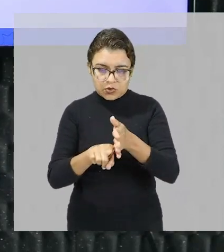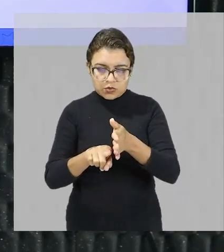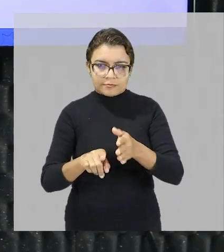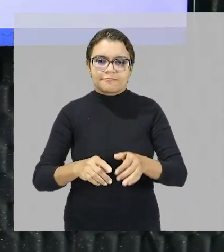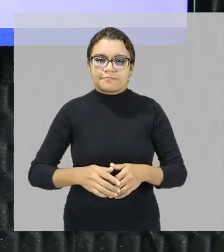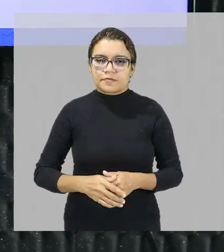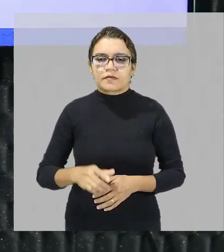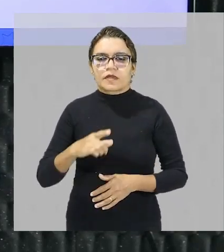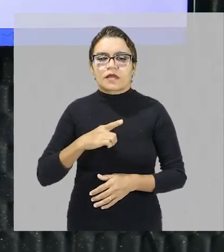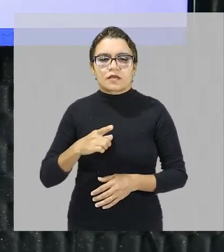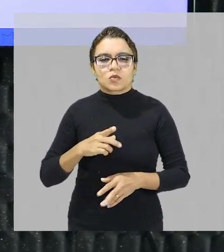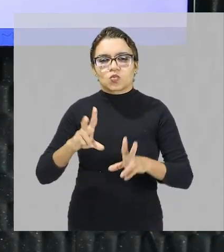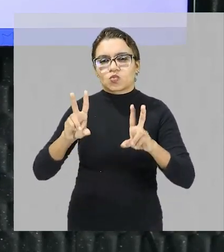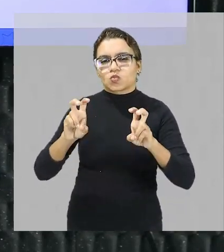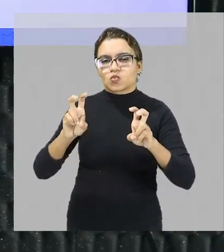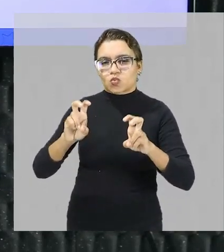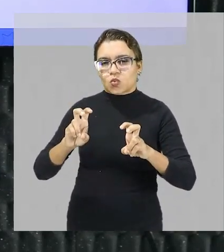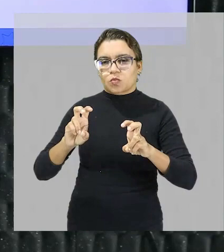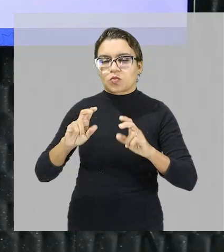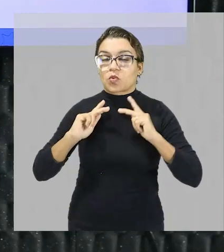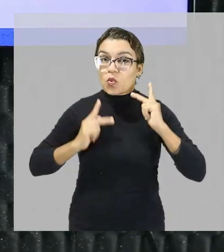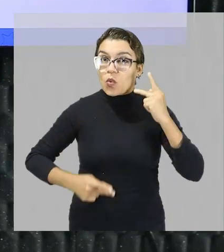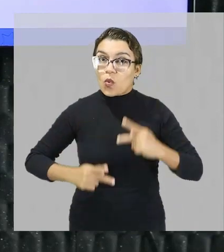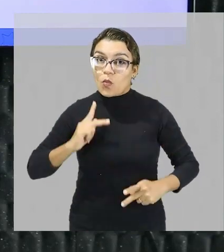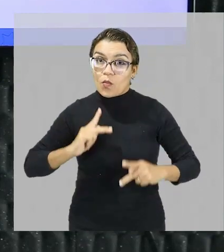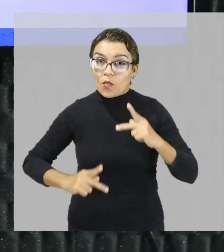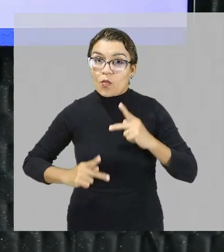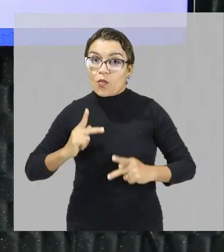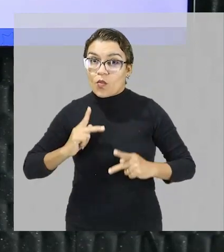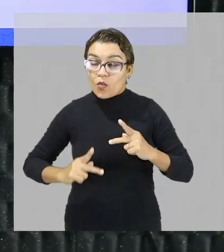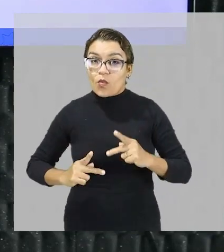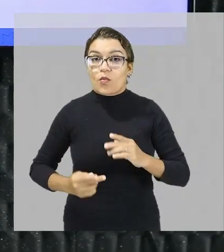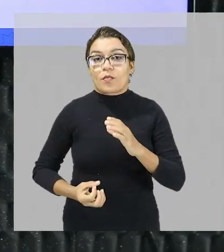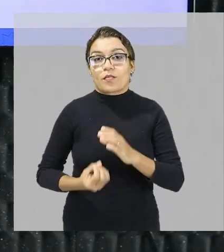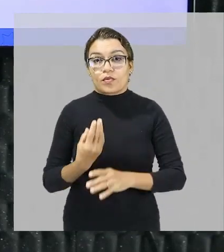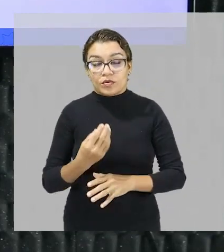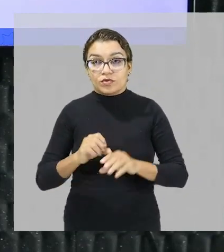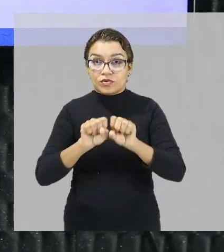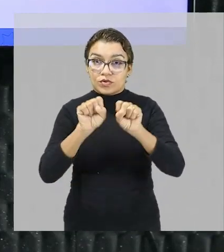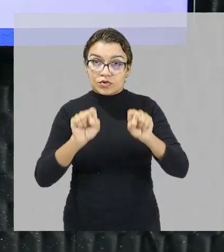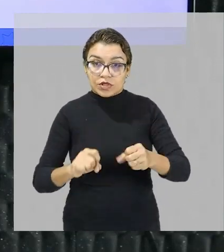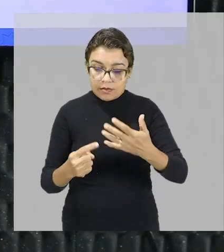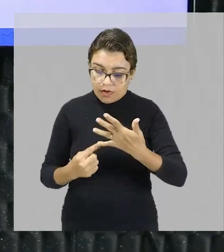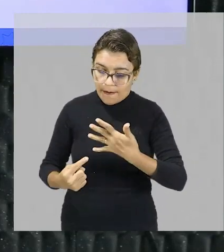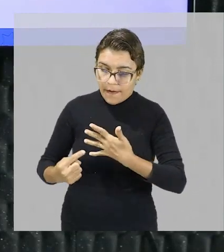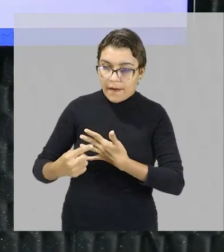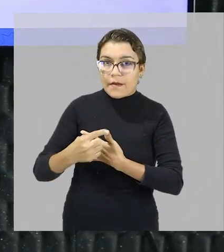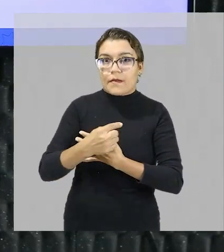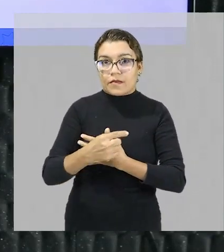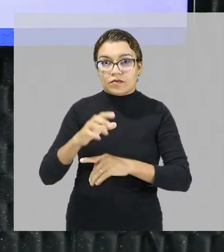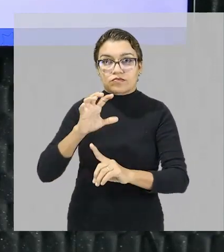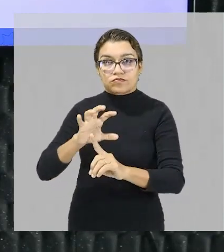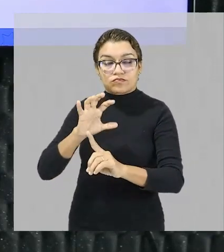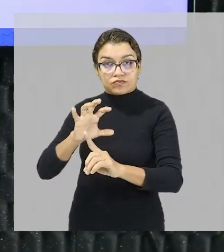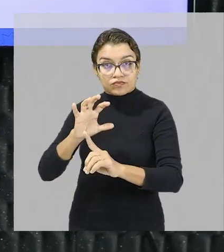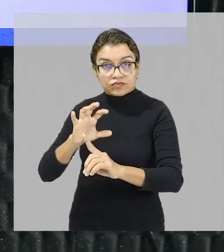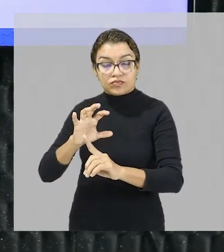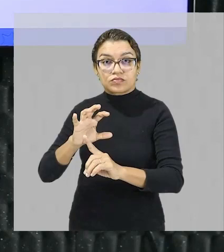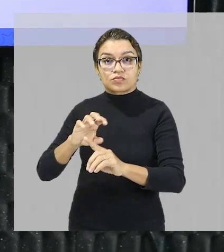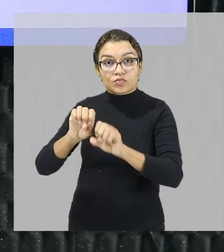questão, que tem a ver com esses hormônios que são produzidos aí pelo sistema endócrino e que agem no sistema reprodutor,